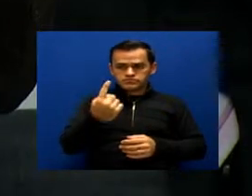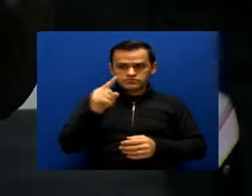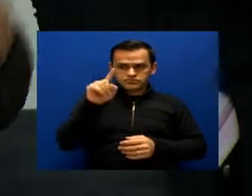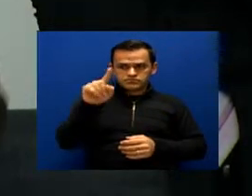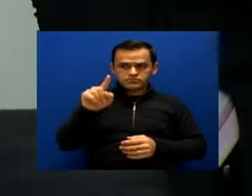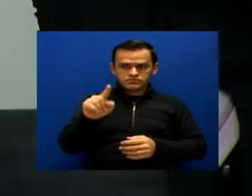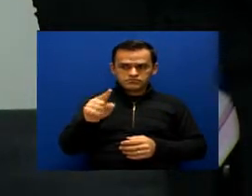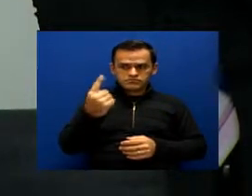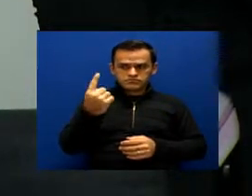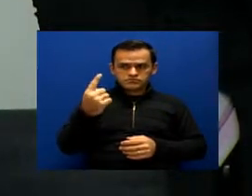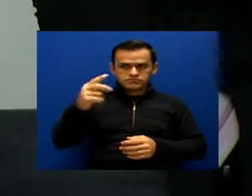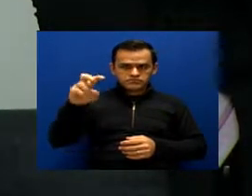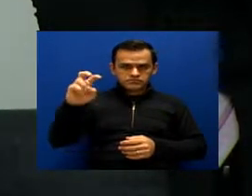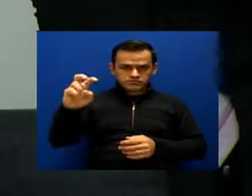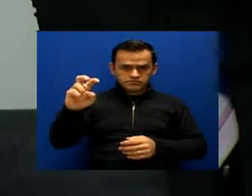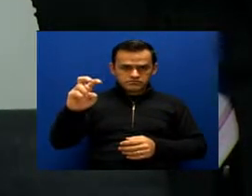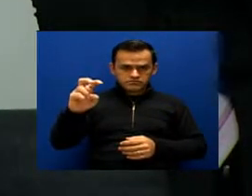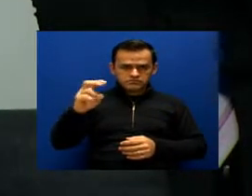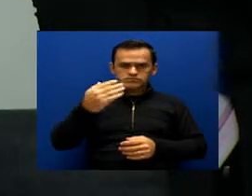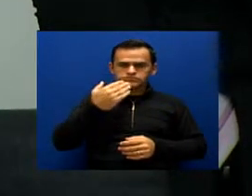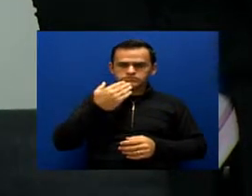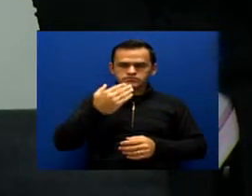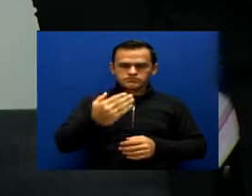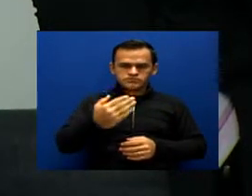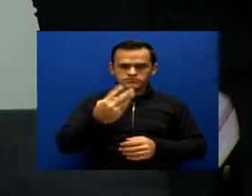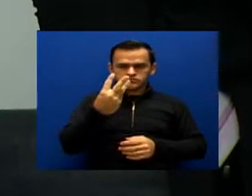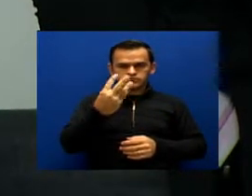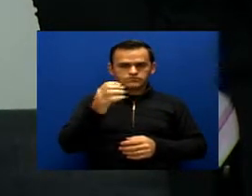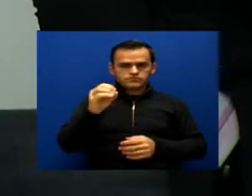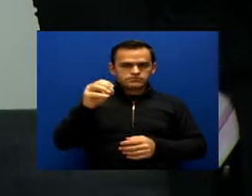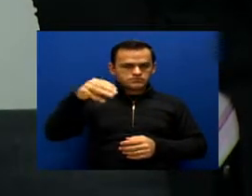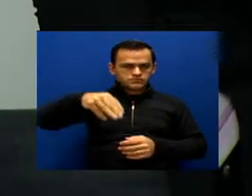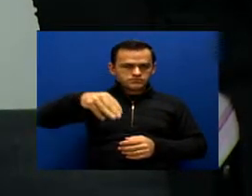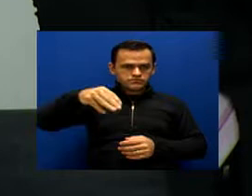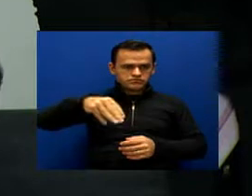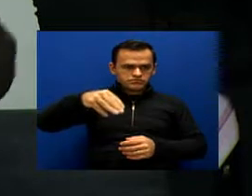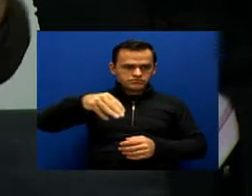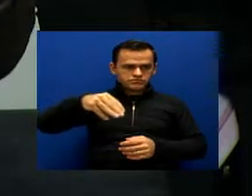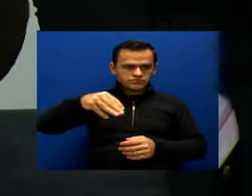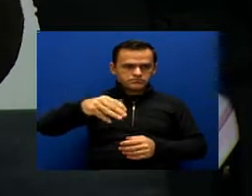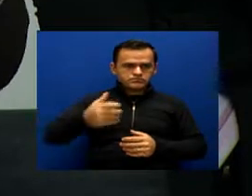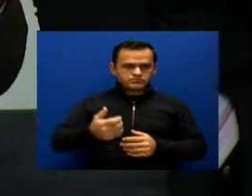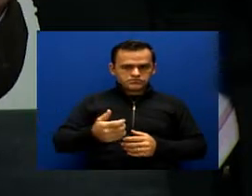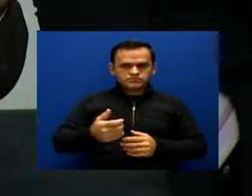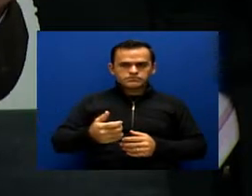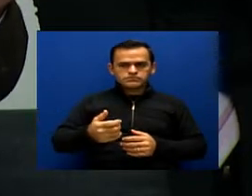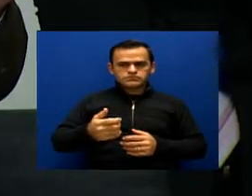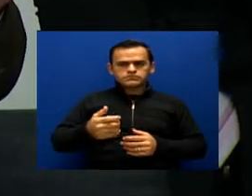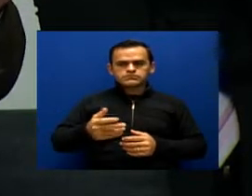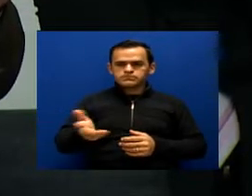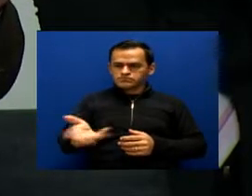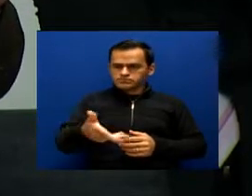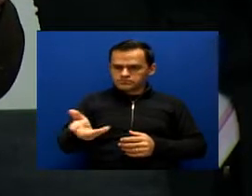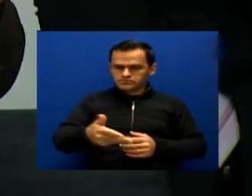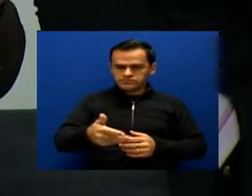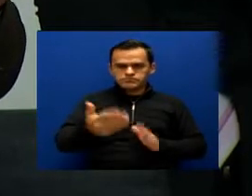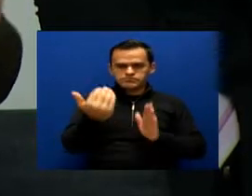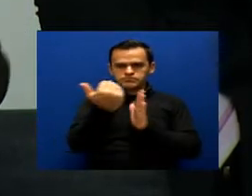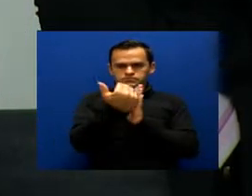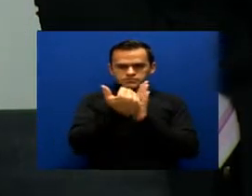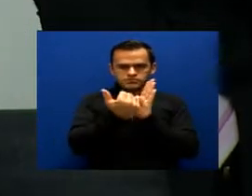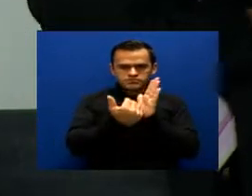né? 1h15. Vamos pedir aí 30 minutos de prorrogação? E nós aceleramos a pauta, pode ser assim? Acredito que